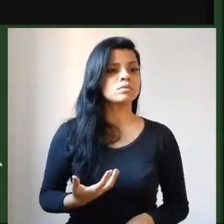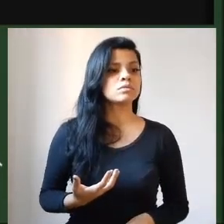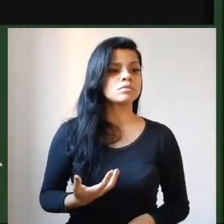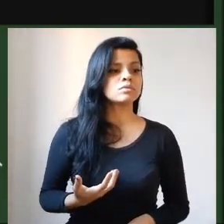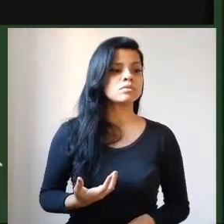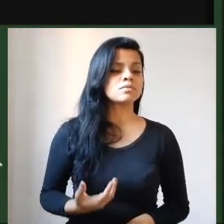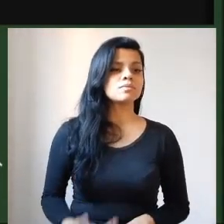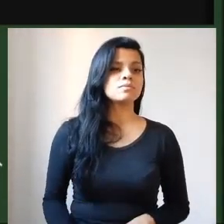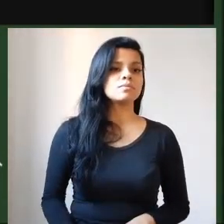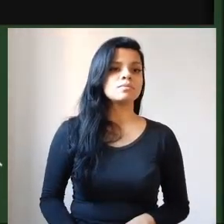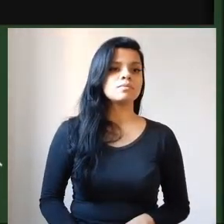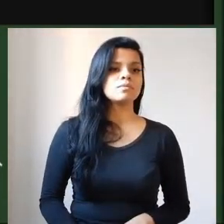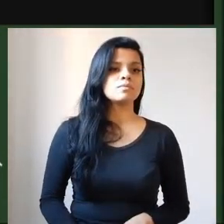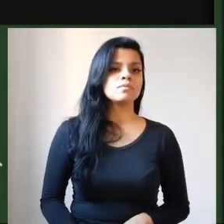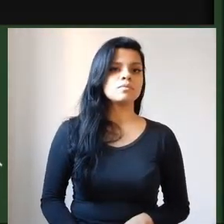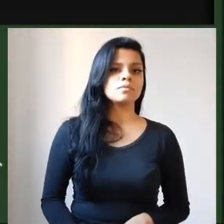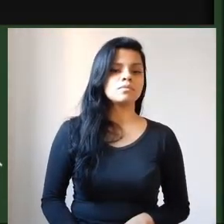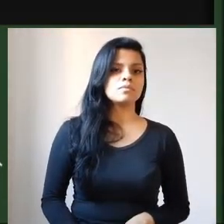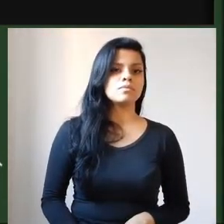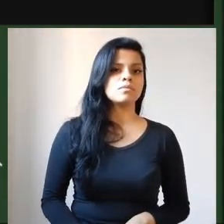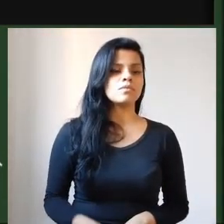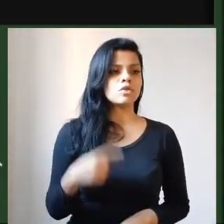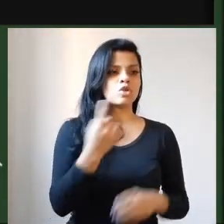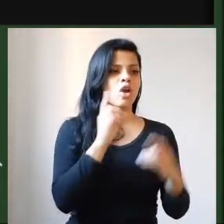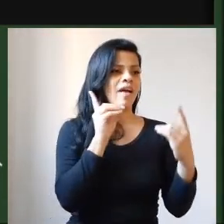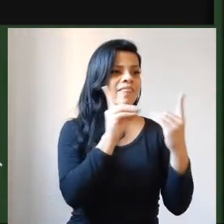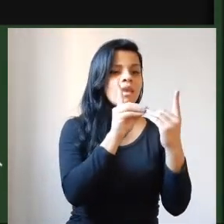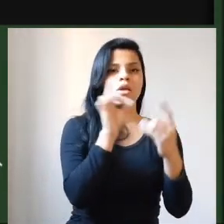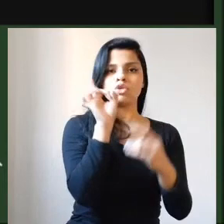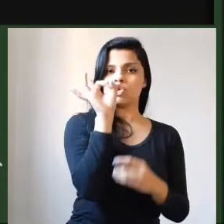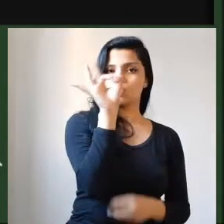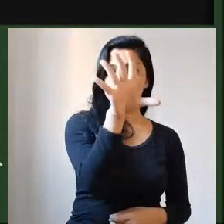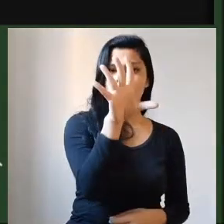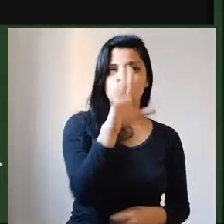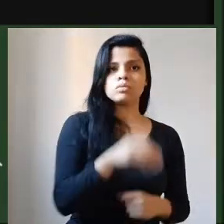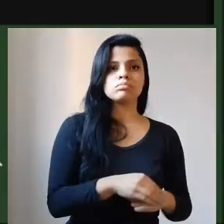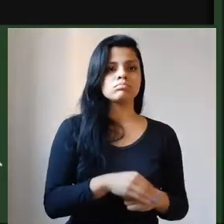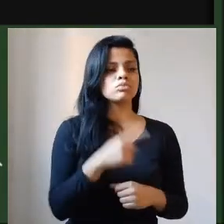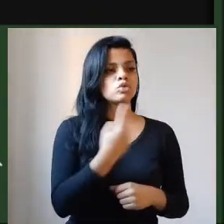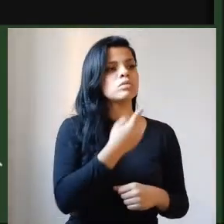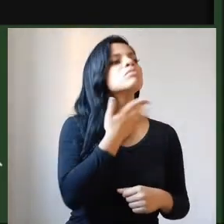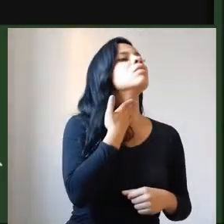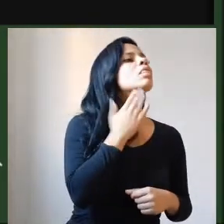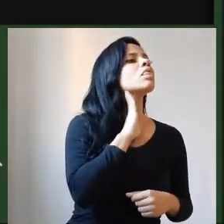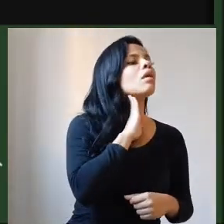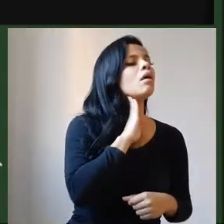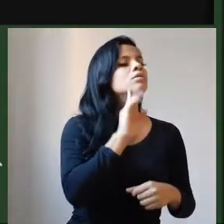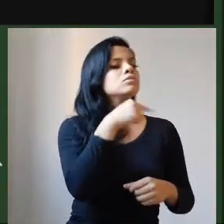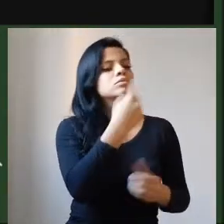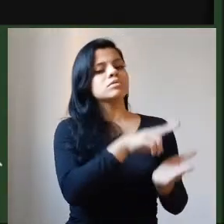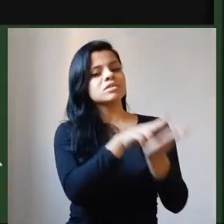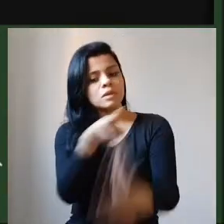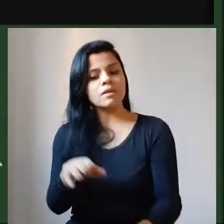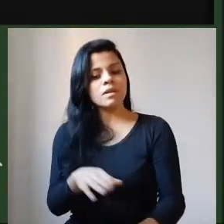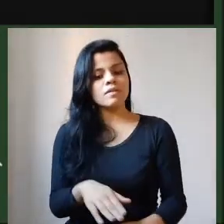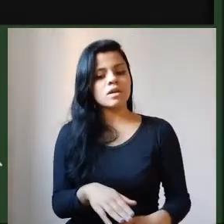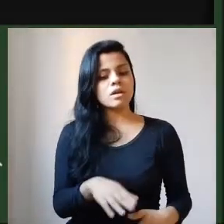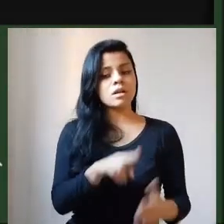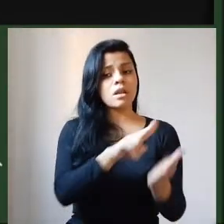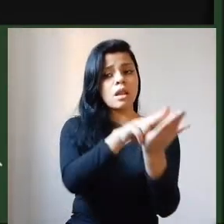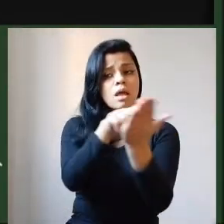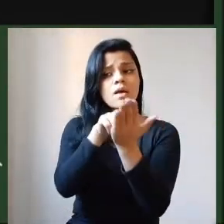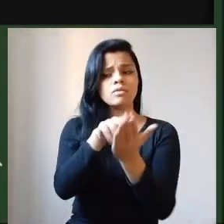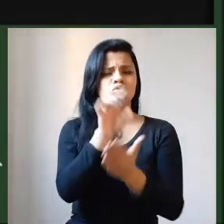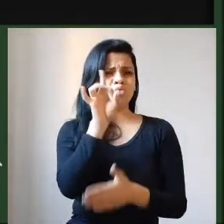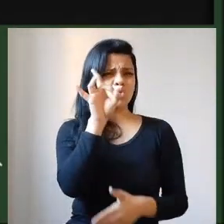ir lá, atender, entubar, correr atrás das coisas, não é só isso. Toda essa carga emocional que vem junto, sabe?